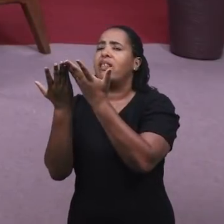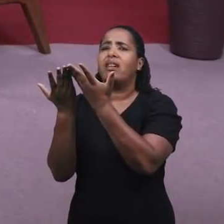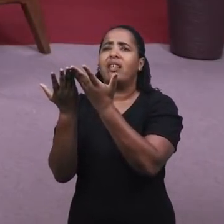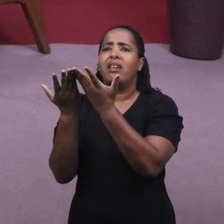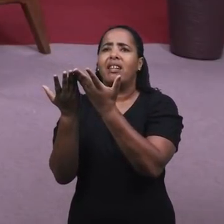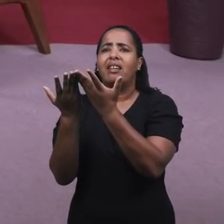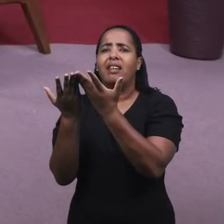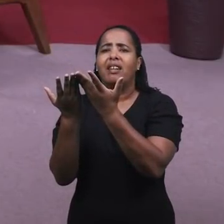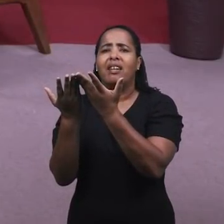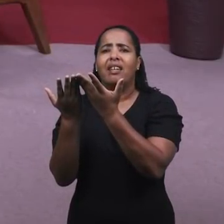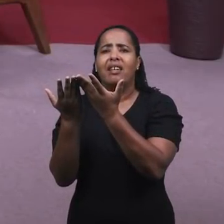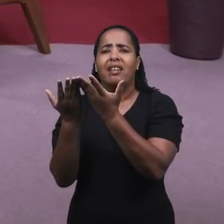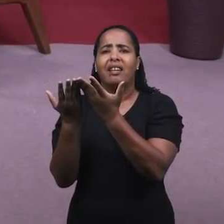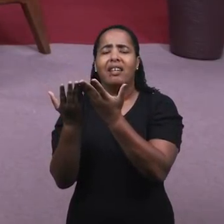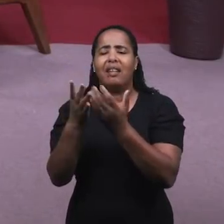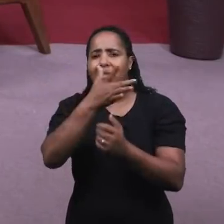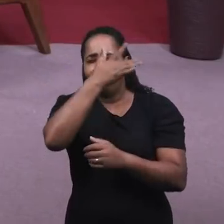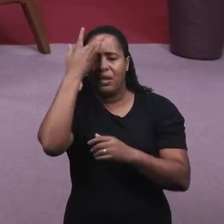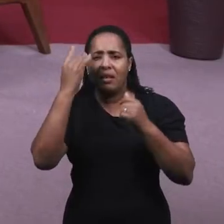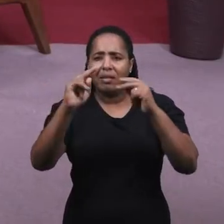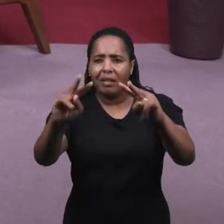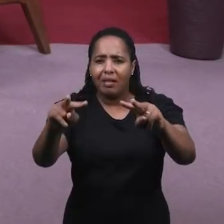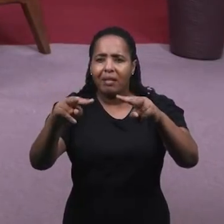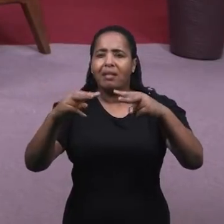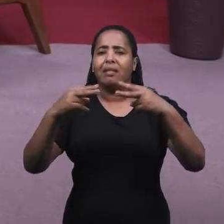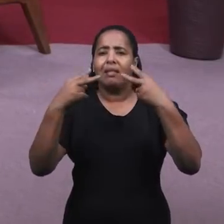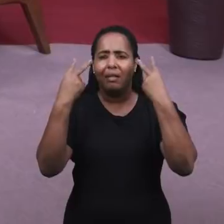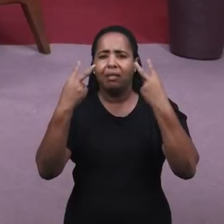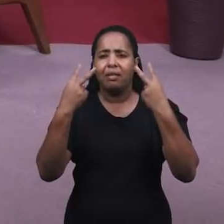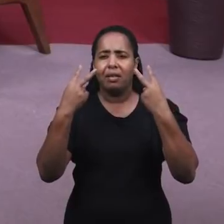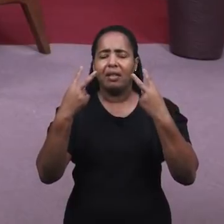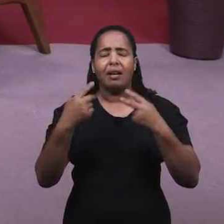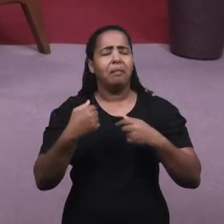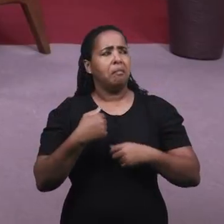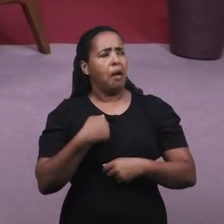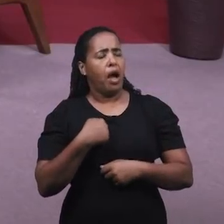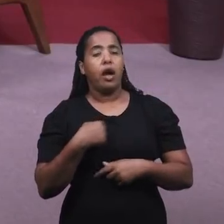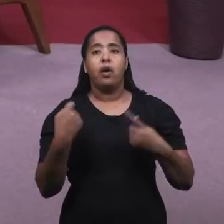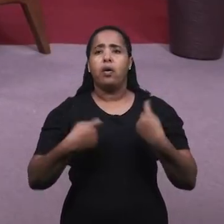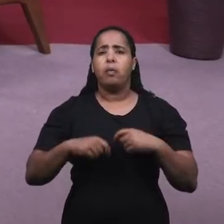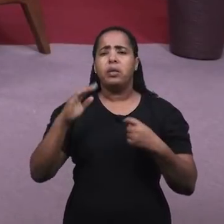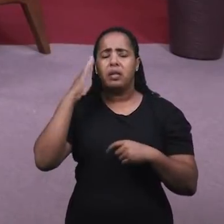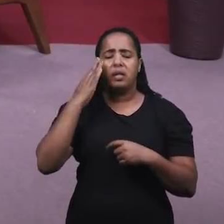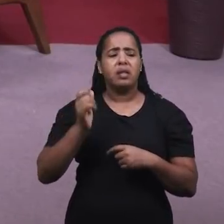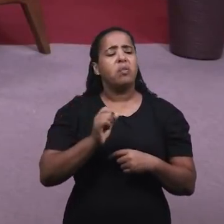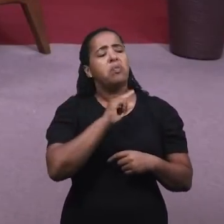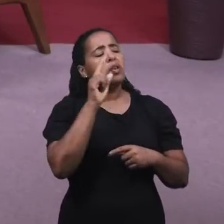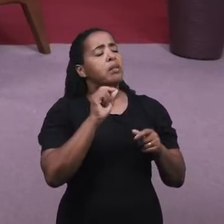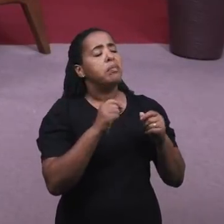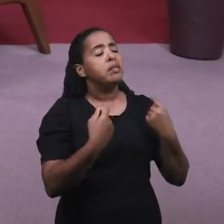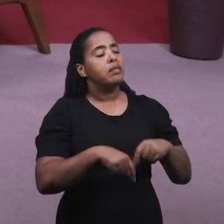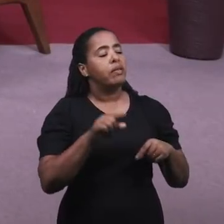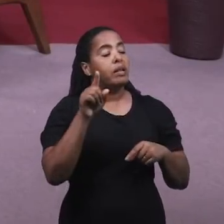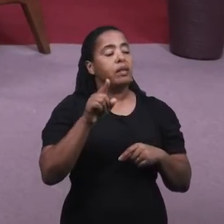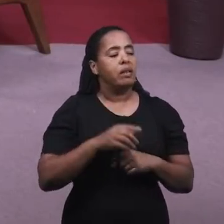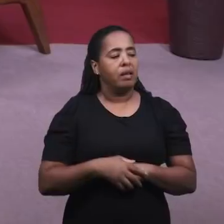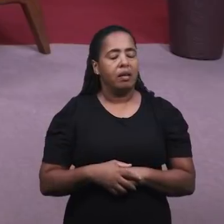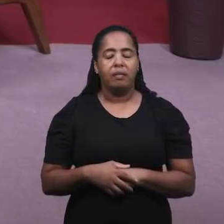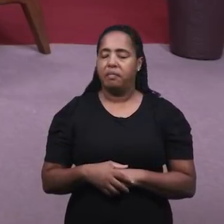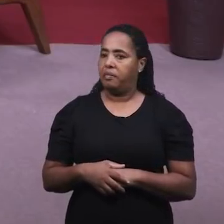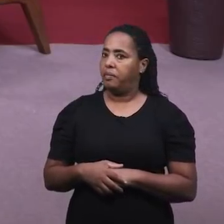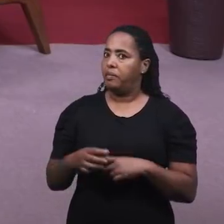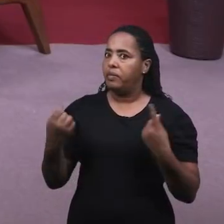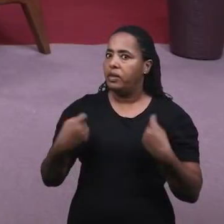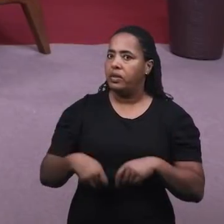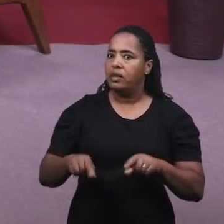é aquele que está nos assistindo agora e que entendeu, eu preciso da salvação? O que ele deve fazer? Ele deve